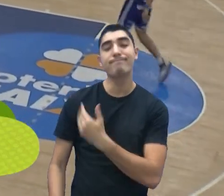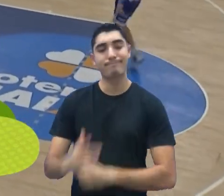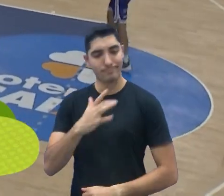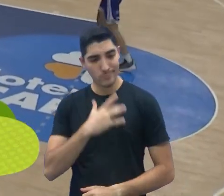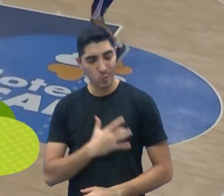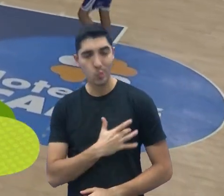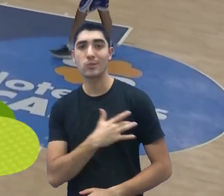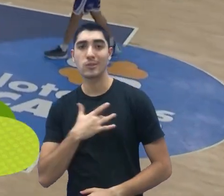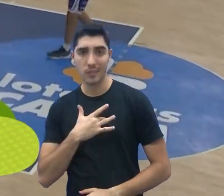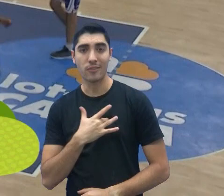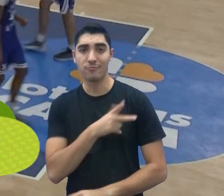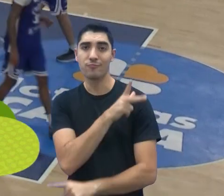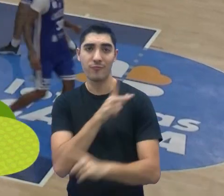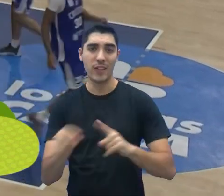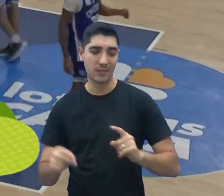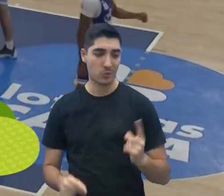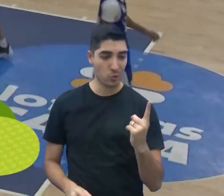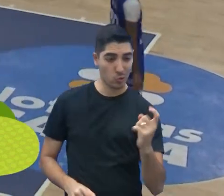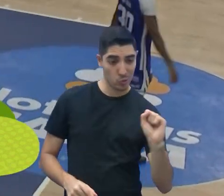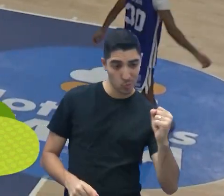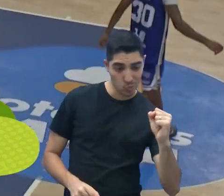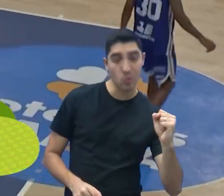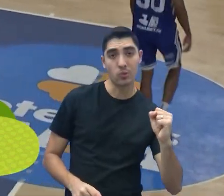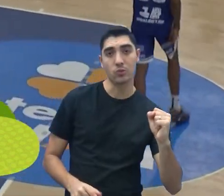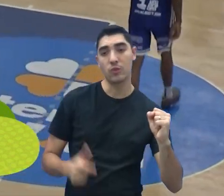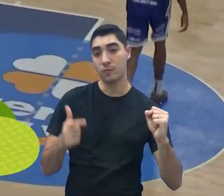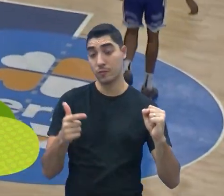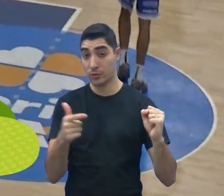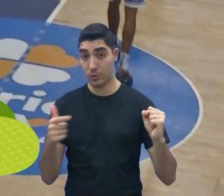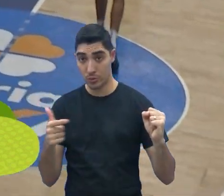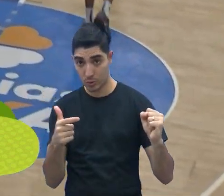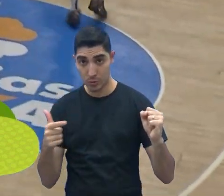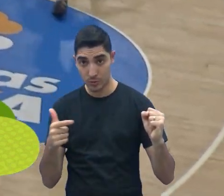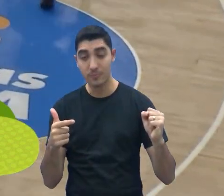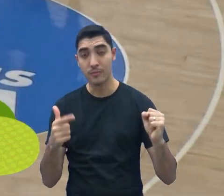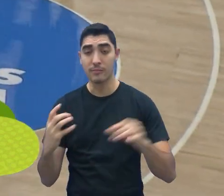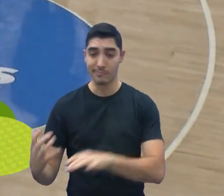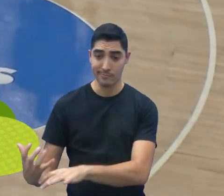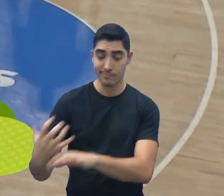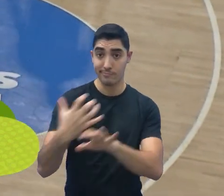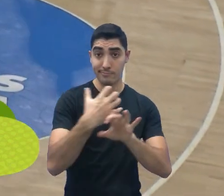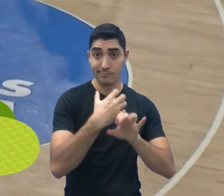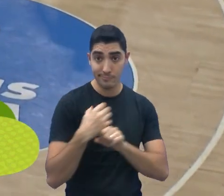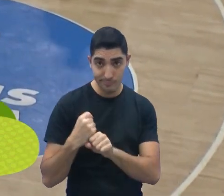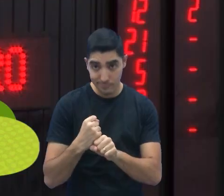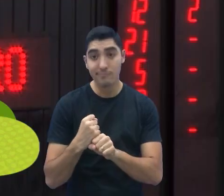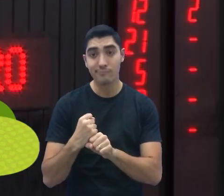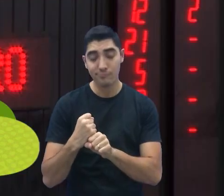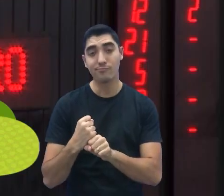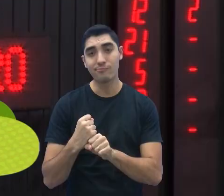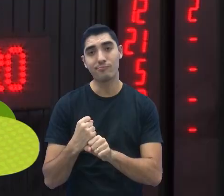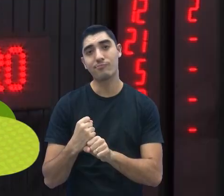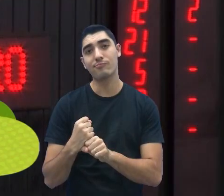mineiros. 18-22 no segundo quarto. E final do primeiro tempo com vitória mineira.